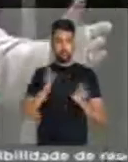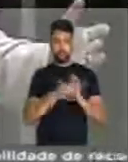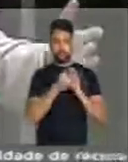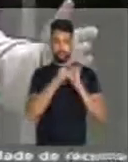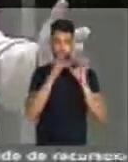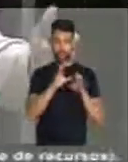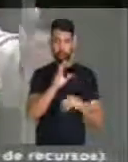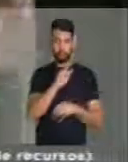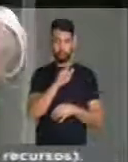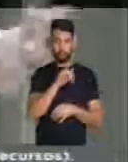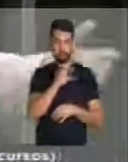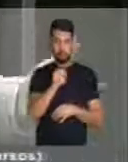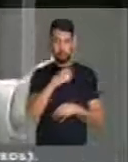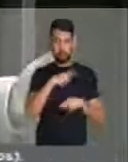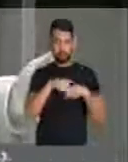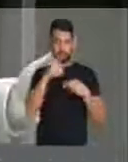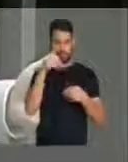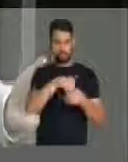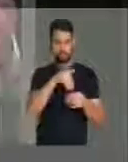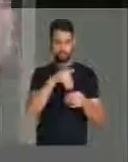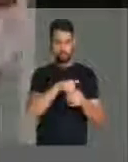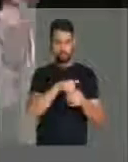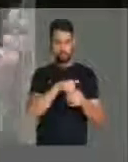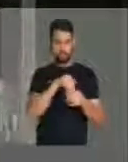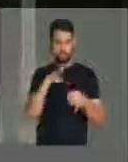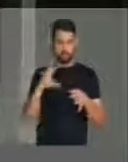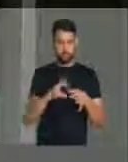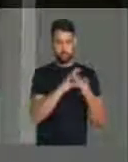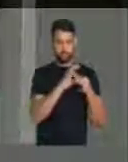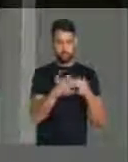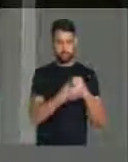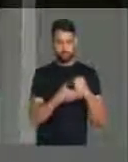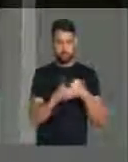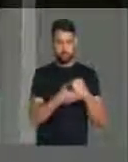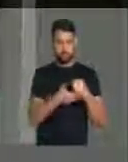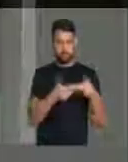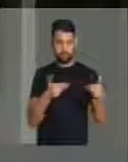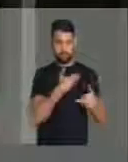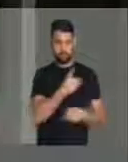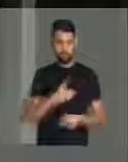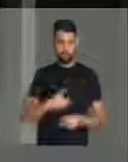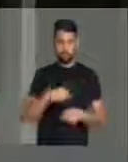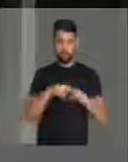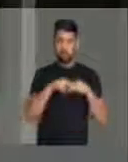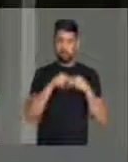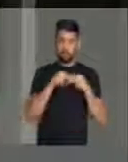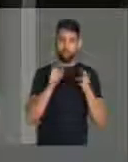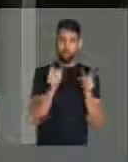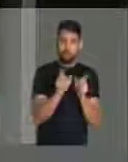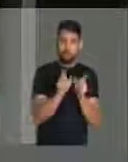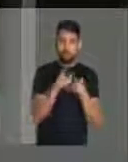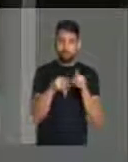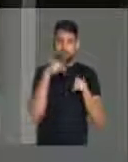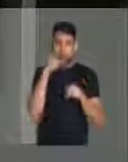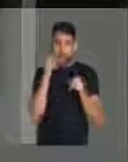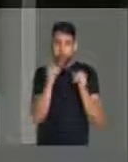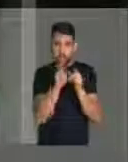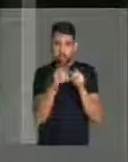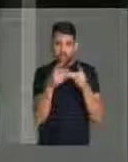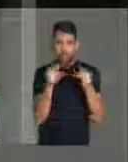liberar cargos para votar, para unificar a base. Isso é pequena política, isso